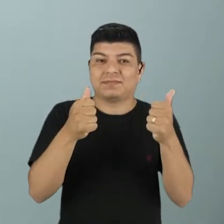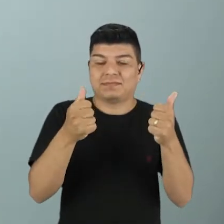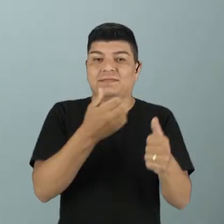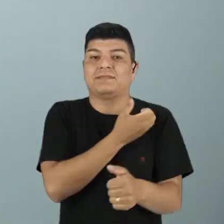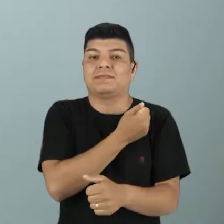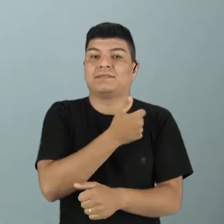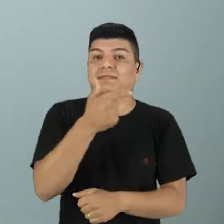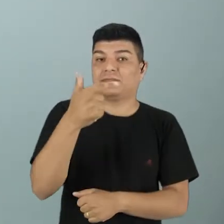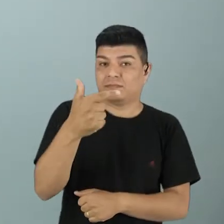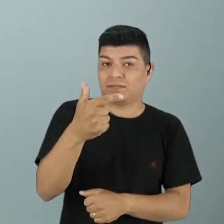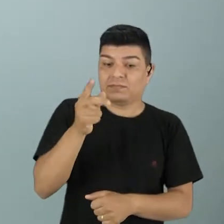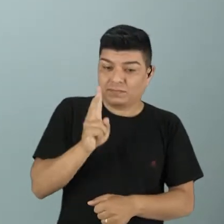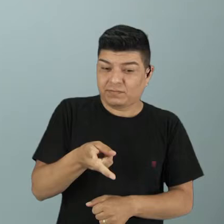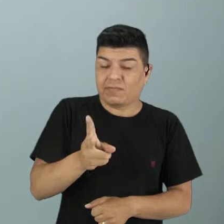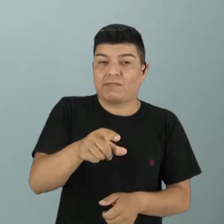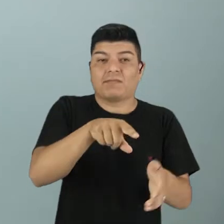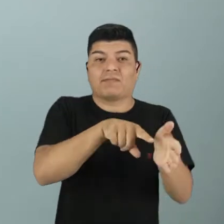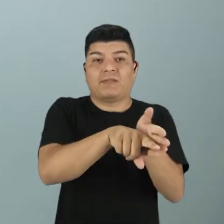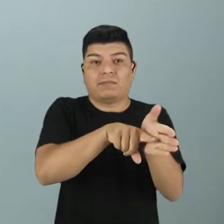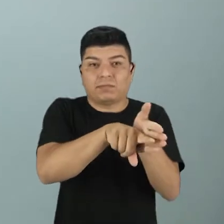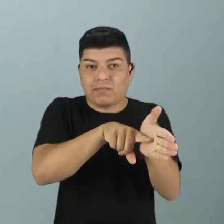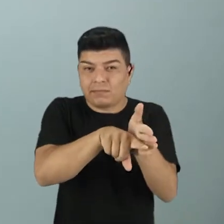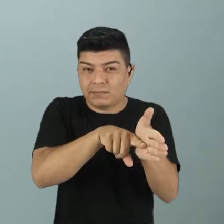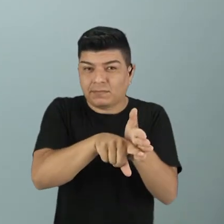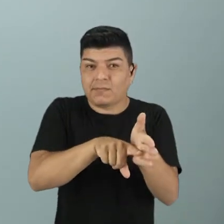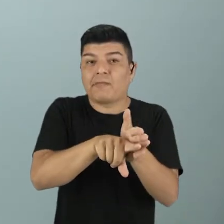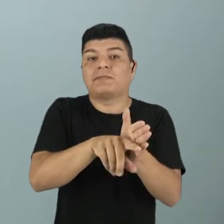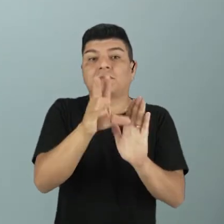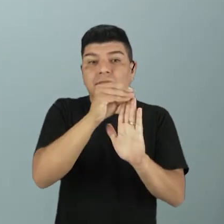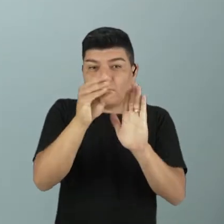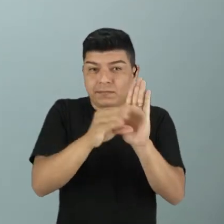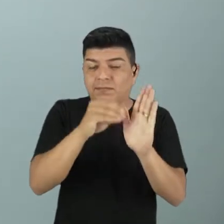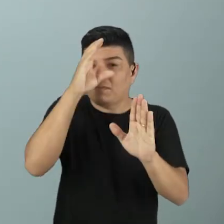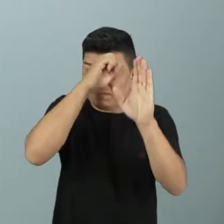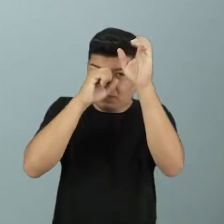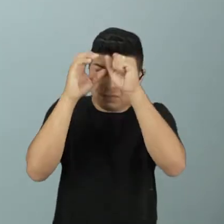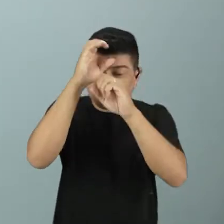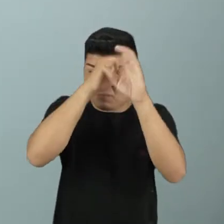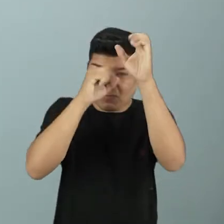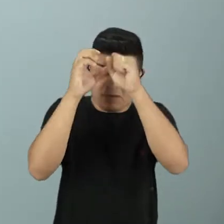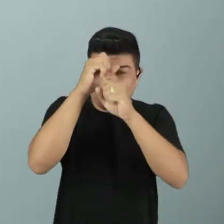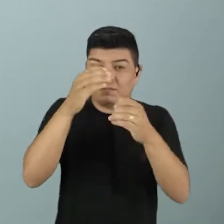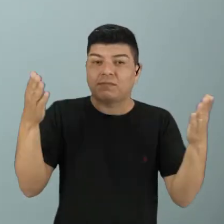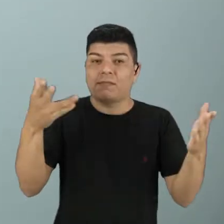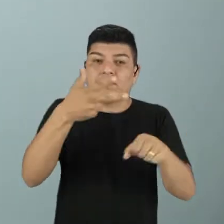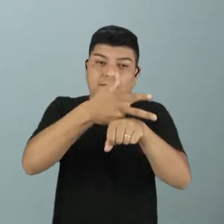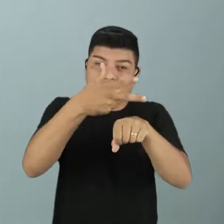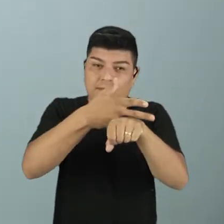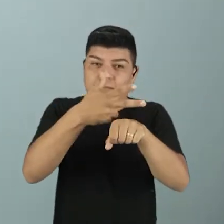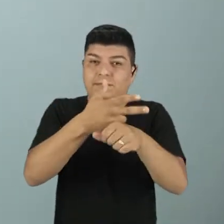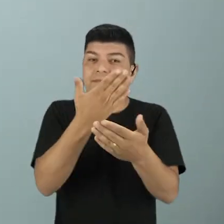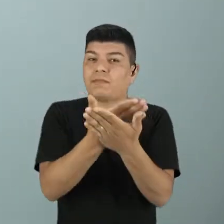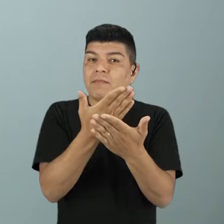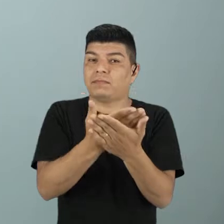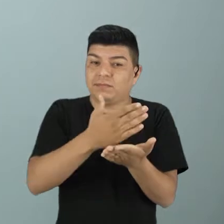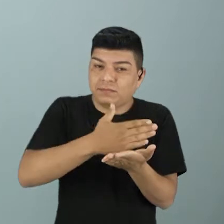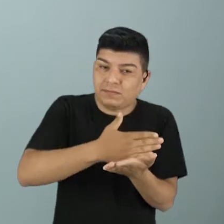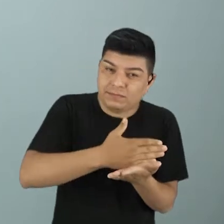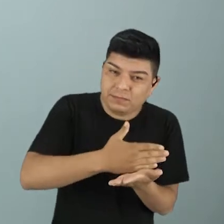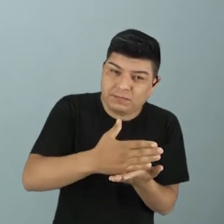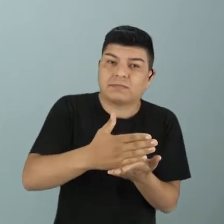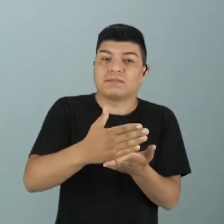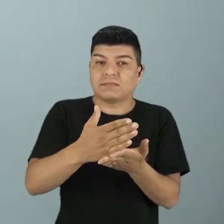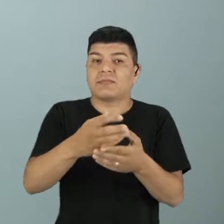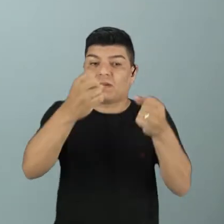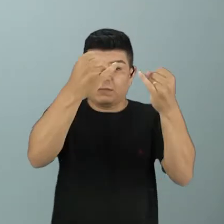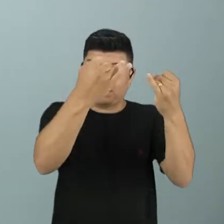Vamos continuar revisando alguns dos conteúdos que nós aprendemos aqui durante as nossas videoaulas, certo? E para a gente iniciar, vamos